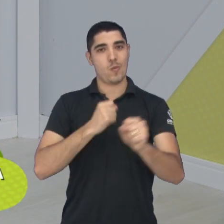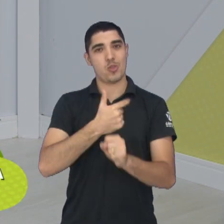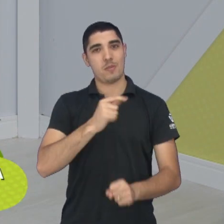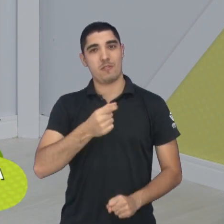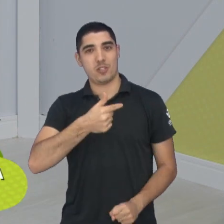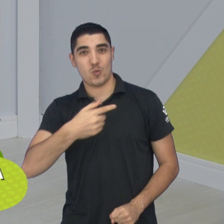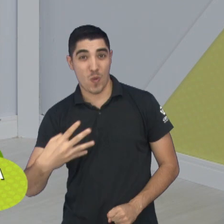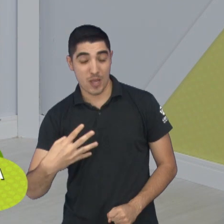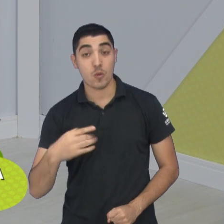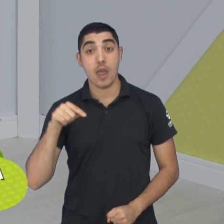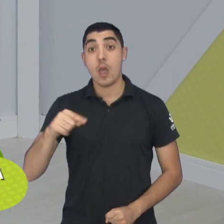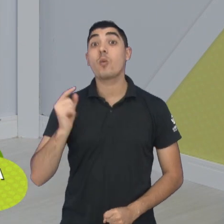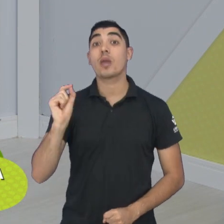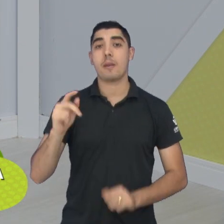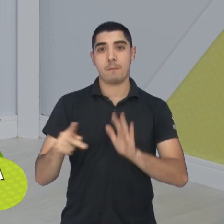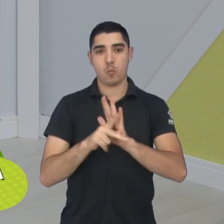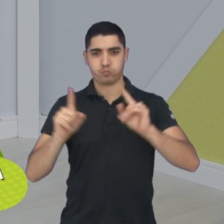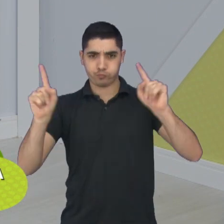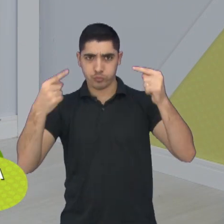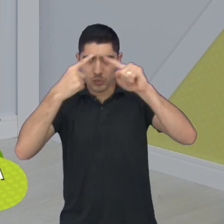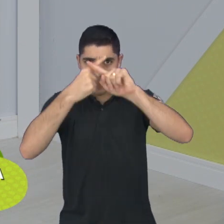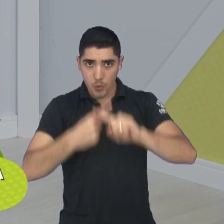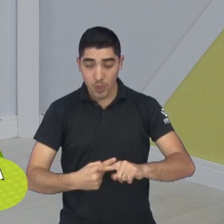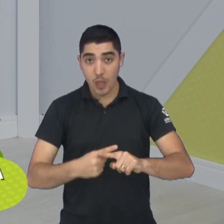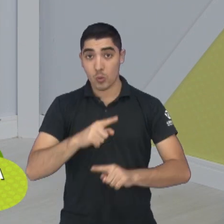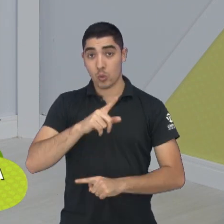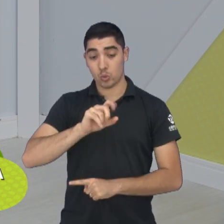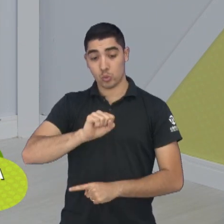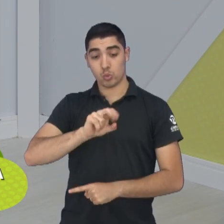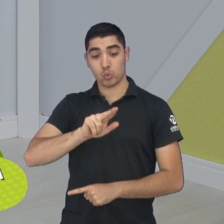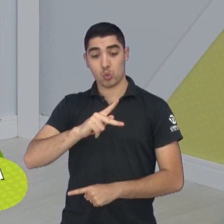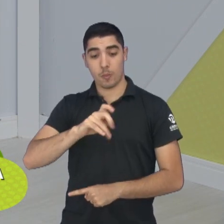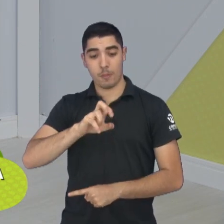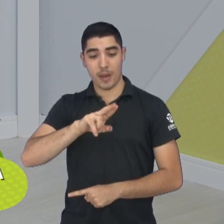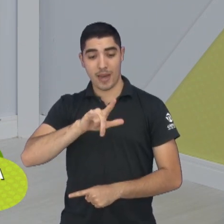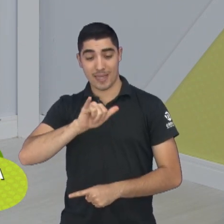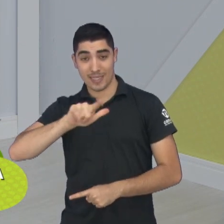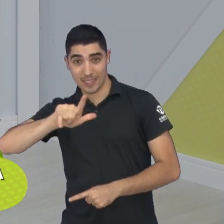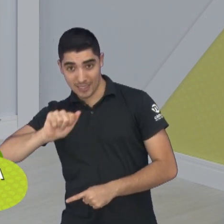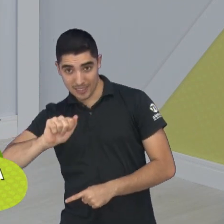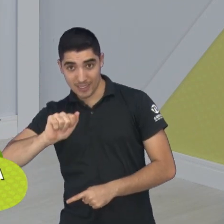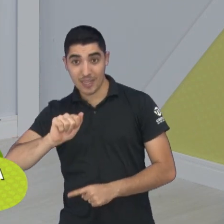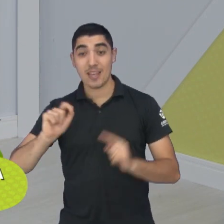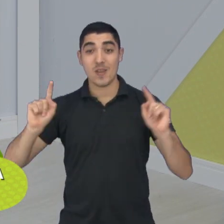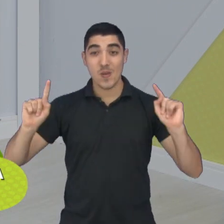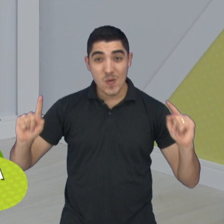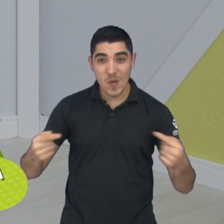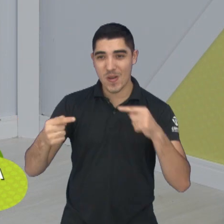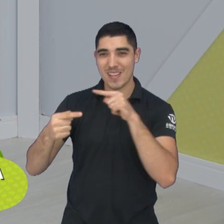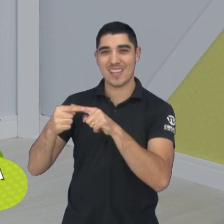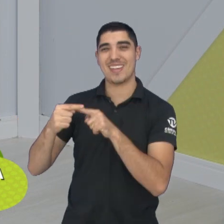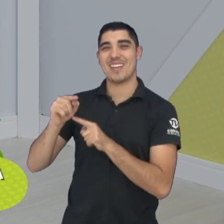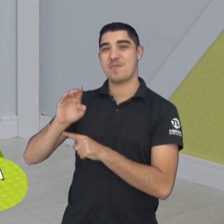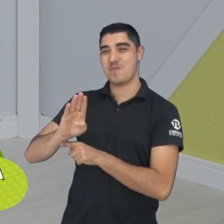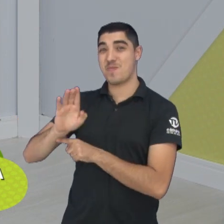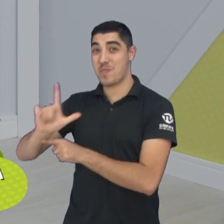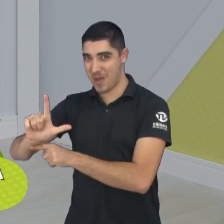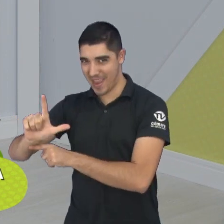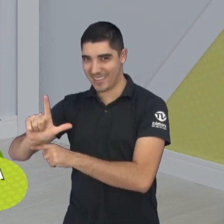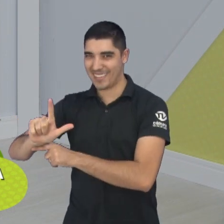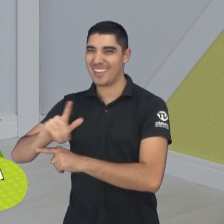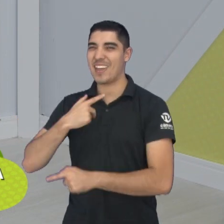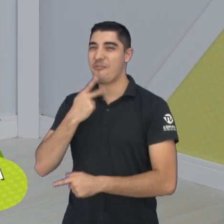da Superliga Masculina de Vôlei. O São José encara o vice-lanterna Blumenau, não Blumenau, o